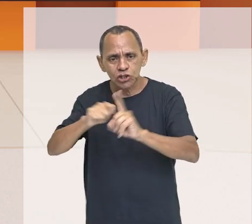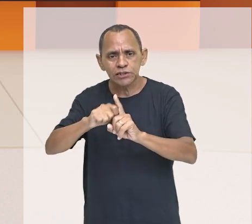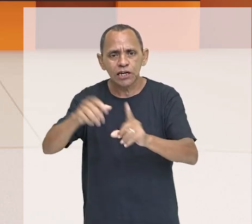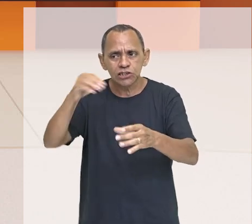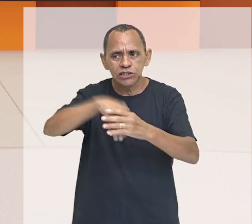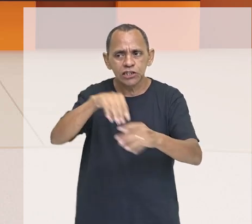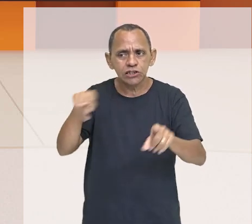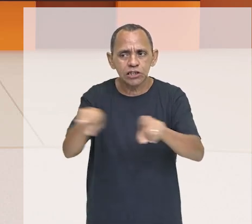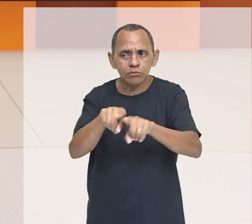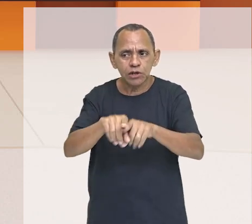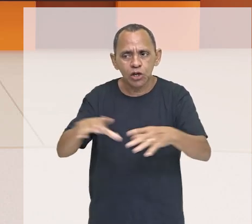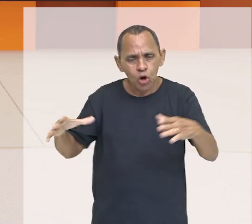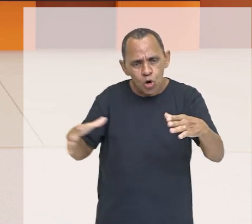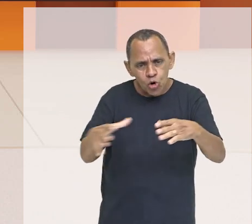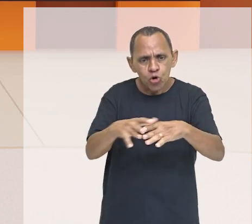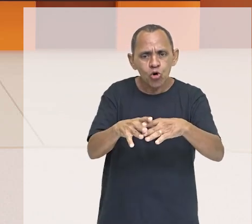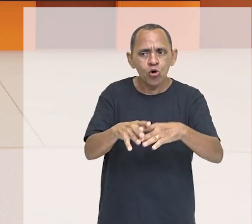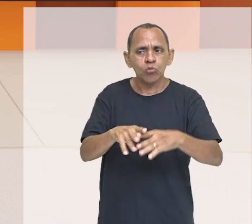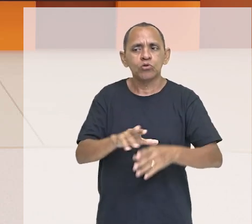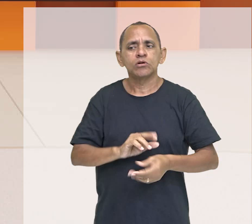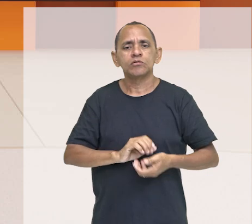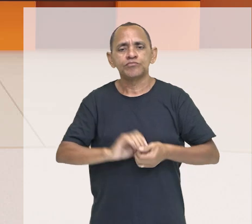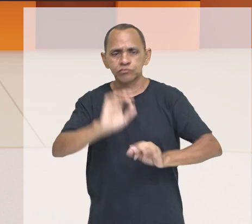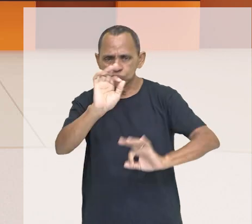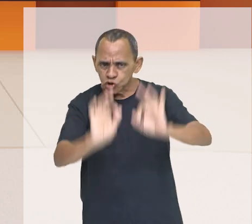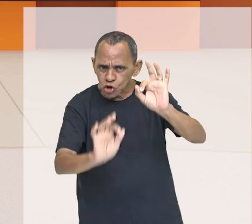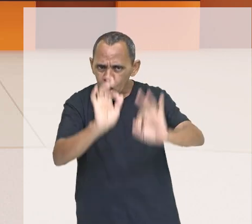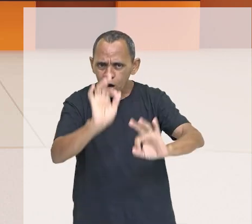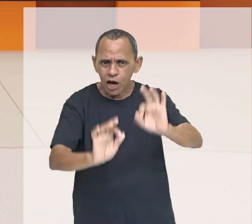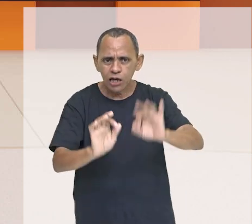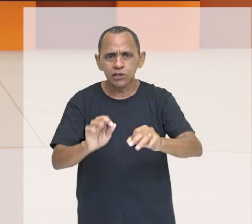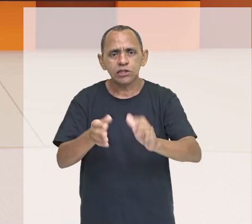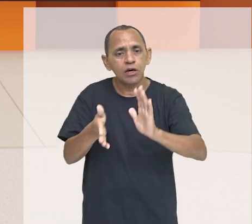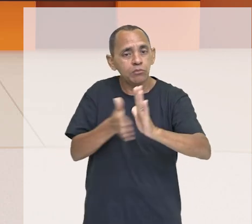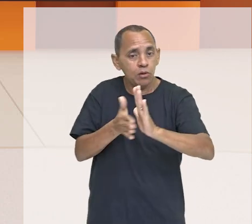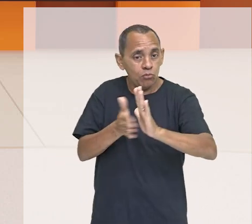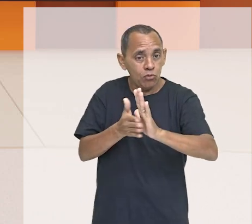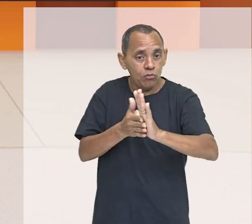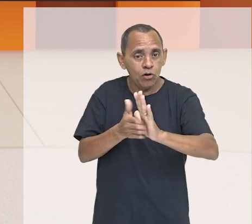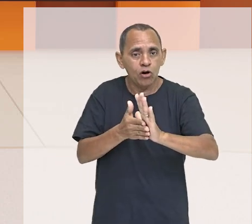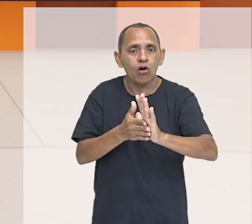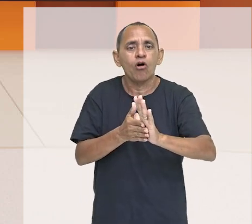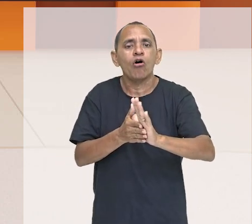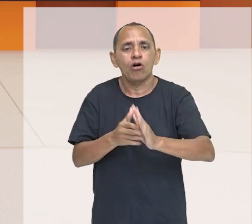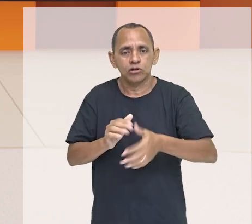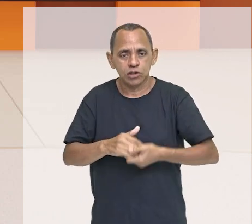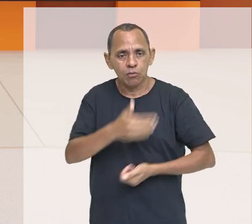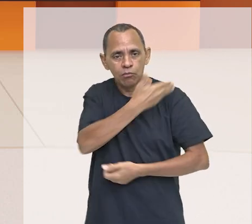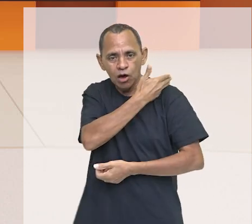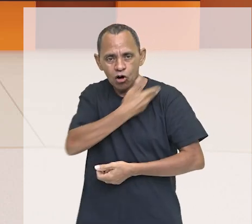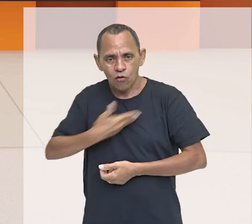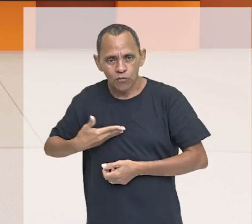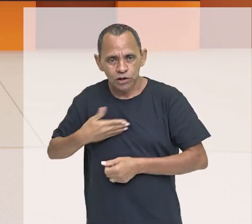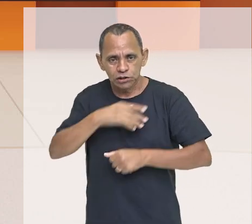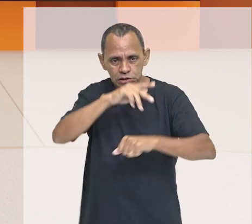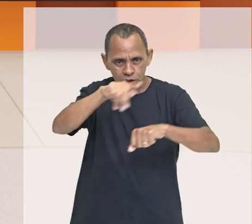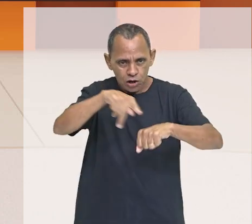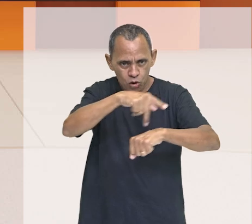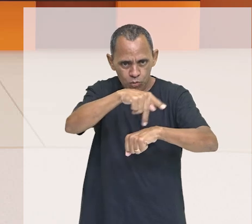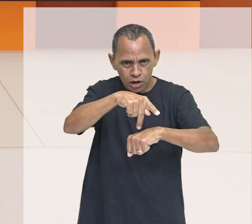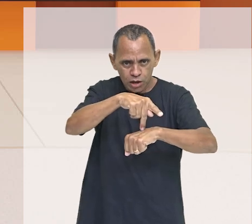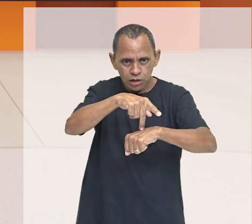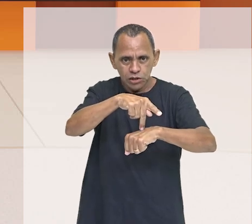então, implementar essas políticas aí, essas propostas para governar